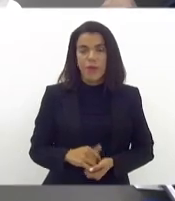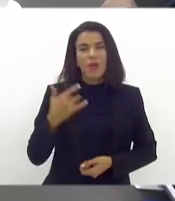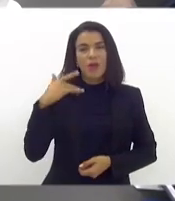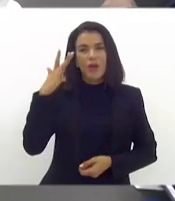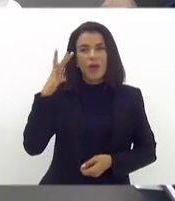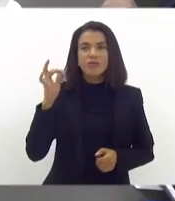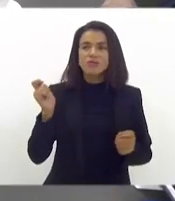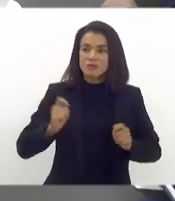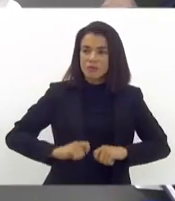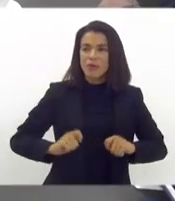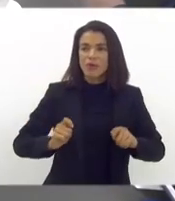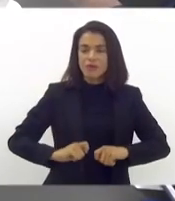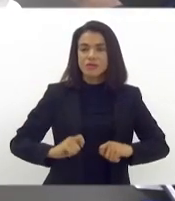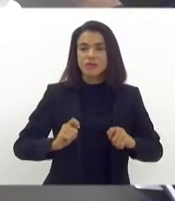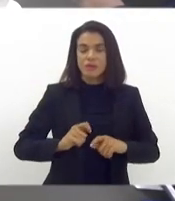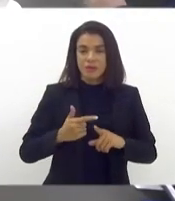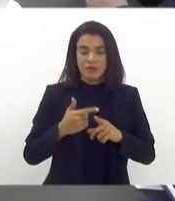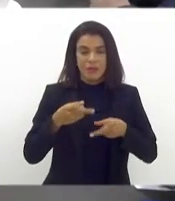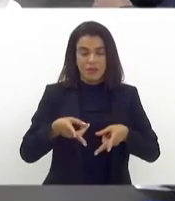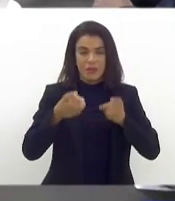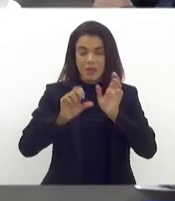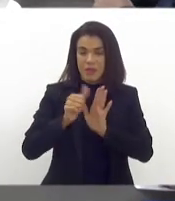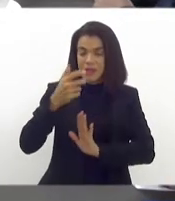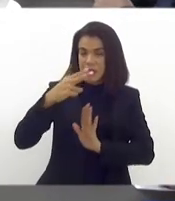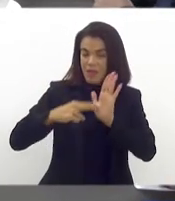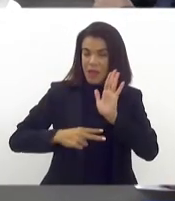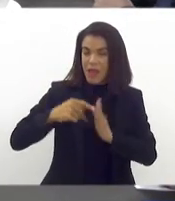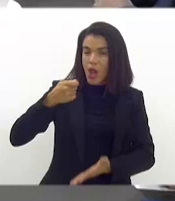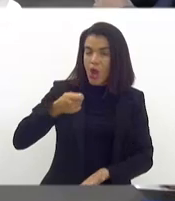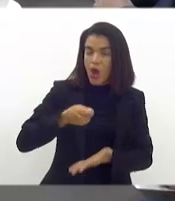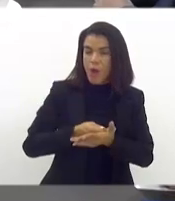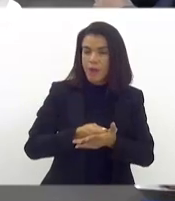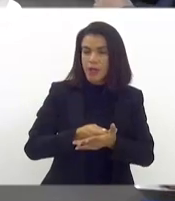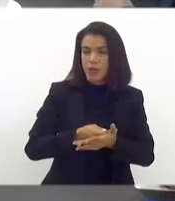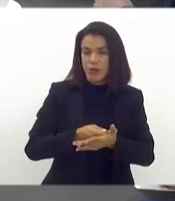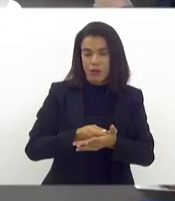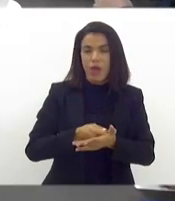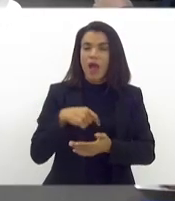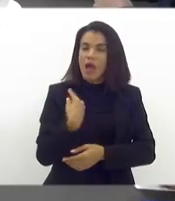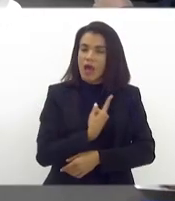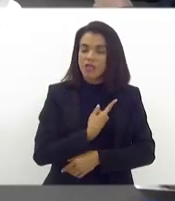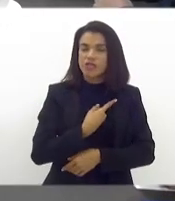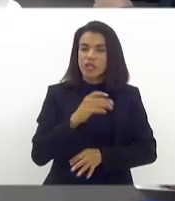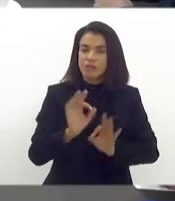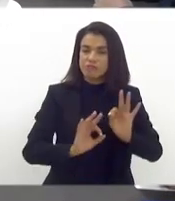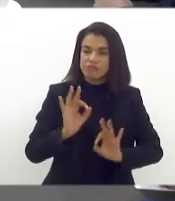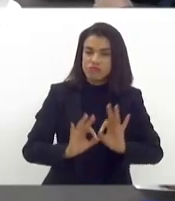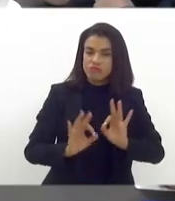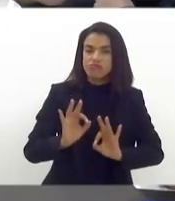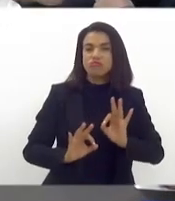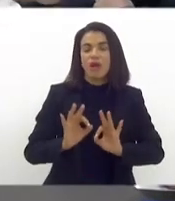poderia ser. A impressão que eu tive na primeira leitura é de que ele era obrigatório. A gente conserta em plenário. A gente conserta em plenário porque, na verdade,